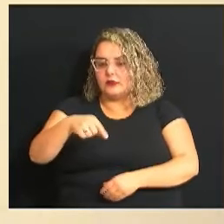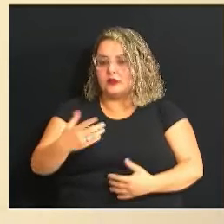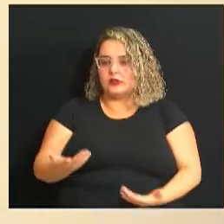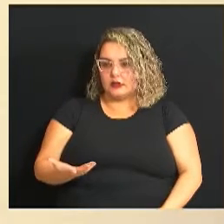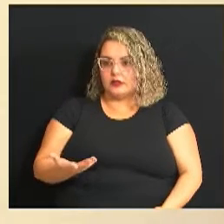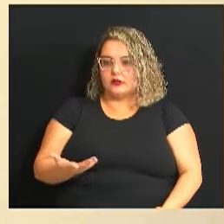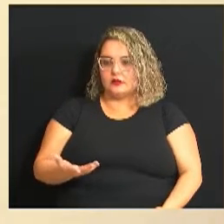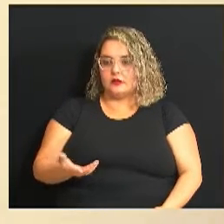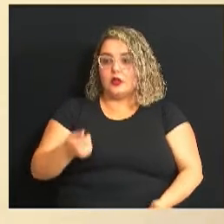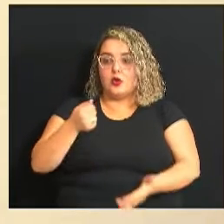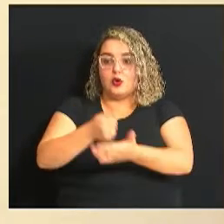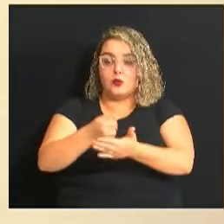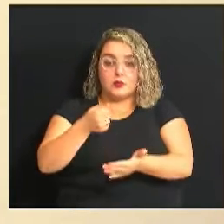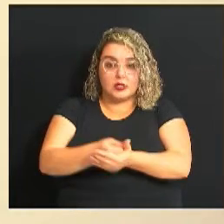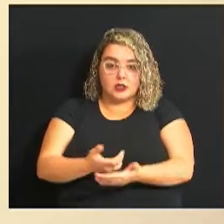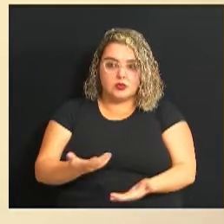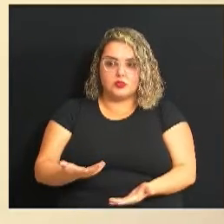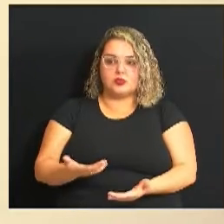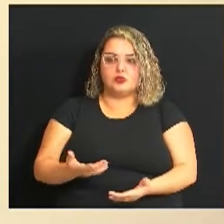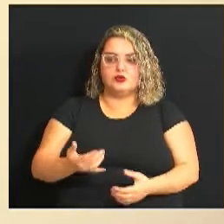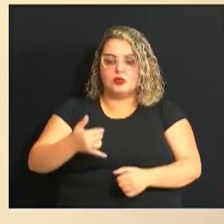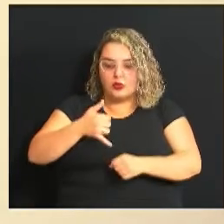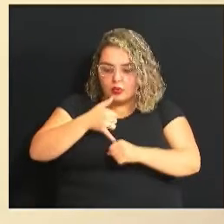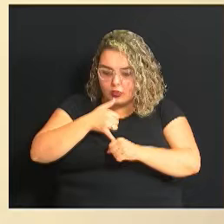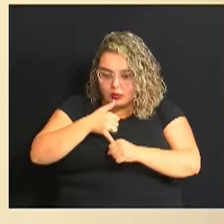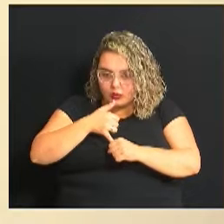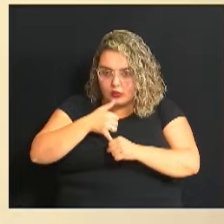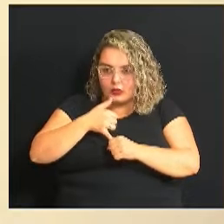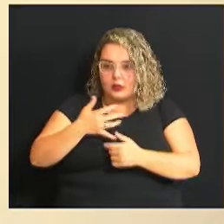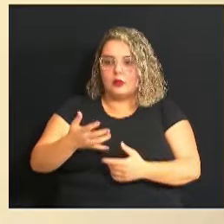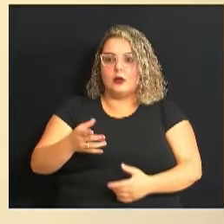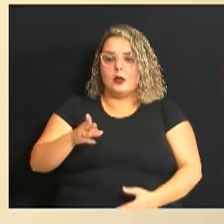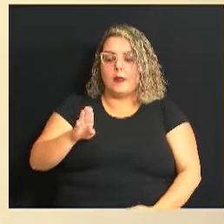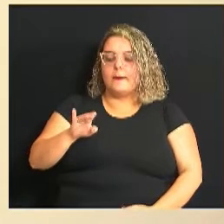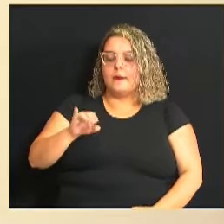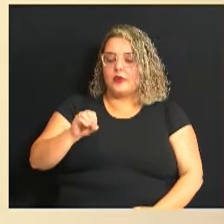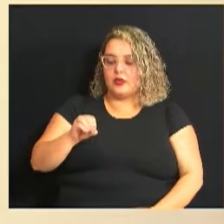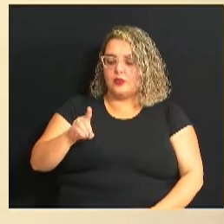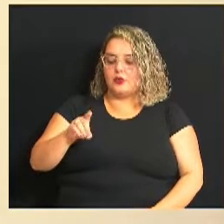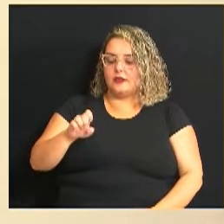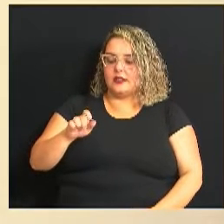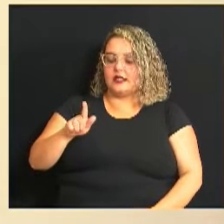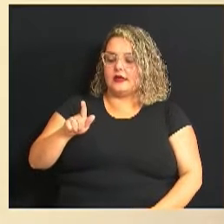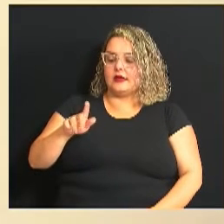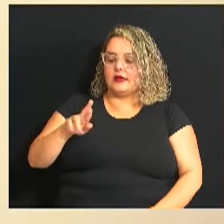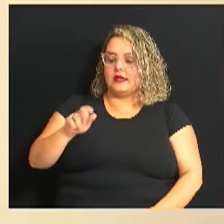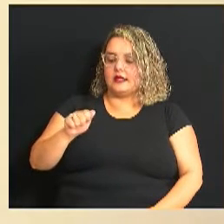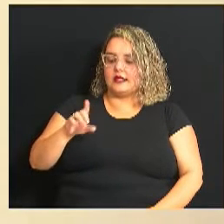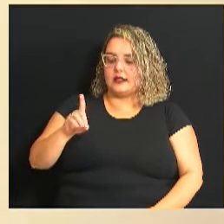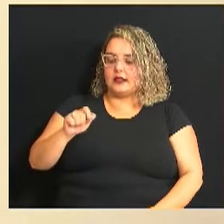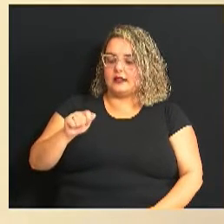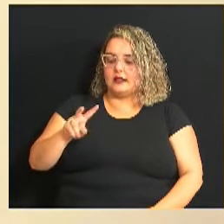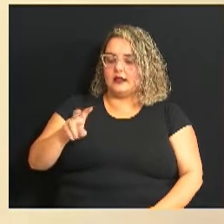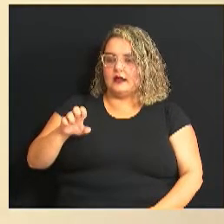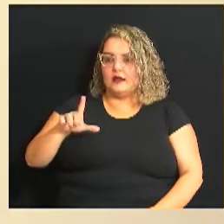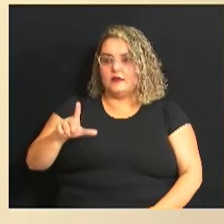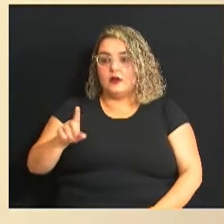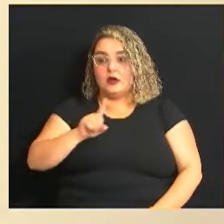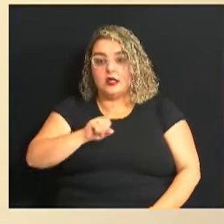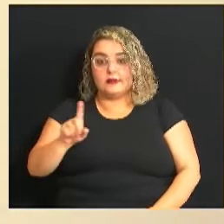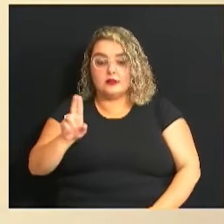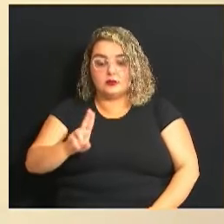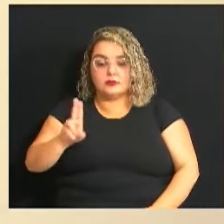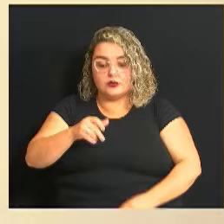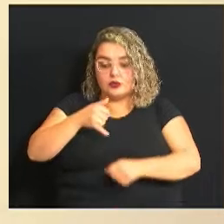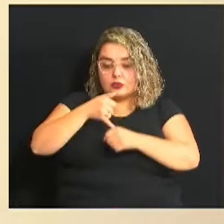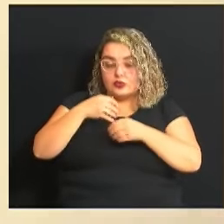a obrigatoriedade de canudos, né, biodegradáveis, canudos, ou a não utilização de canudos de plástico,